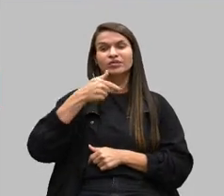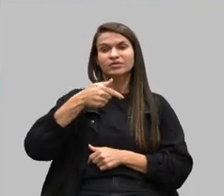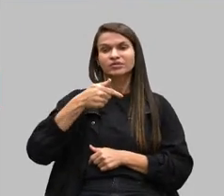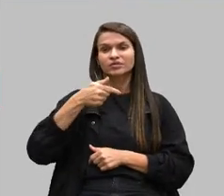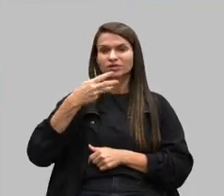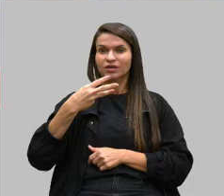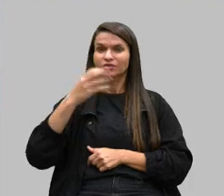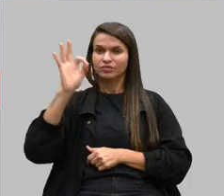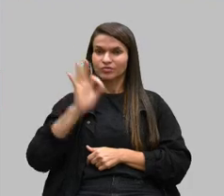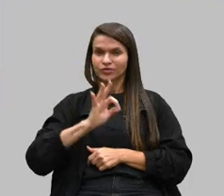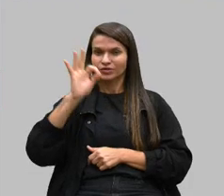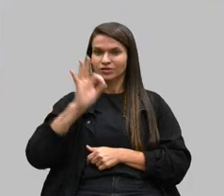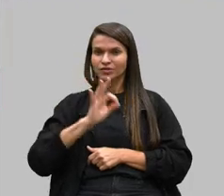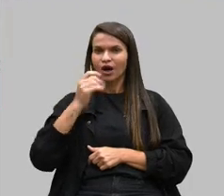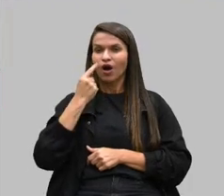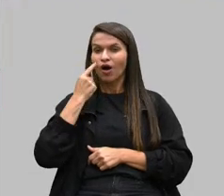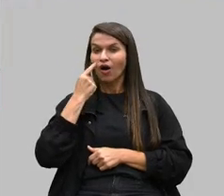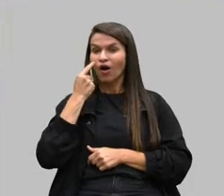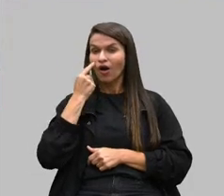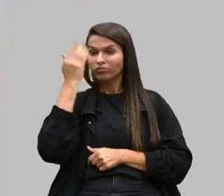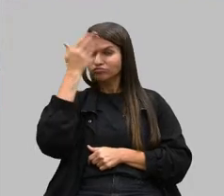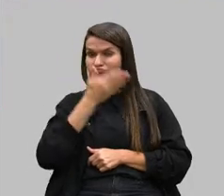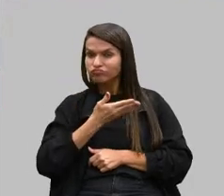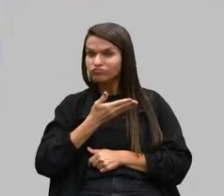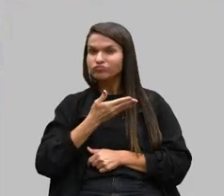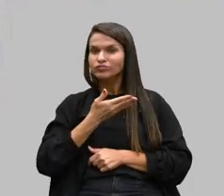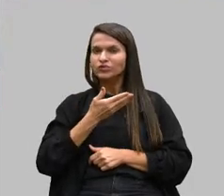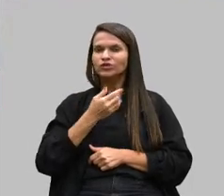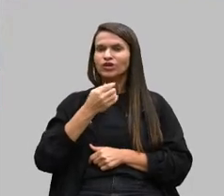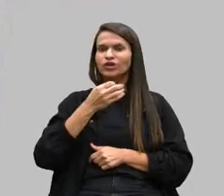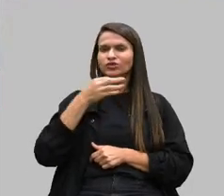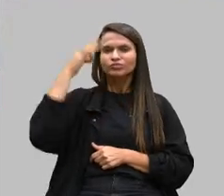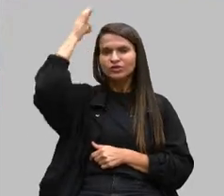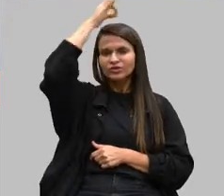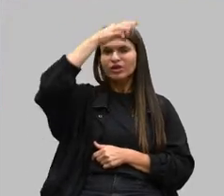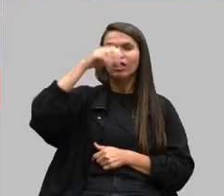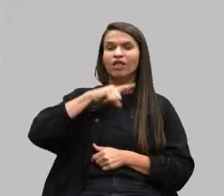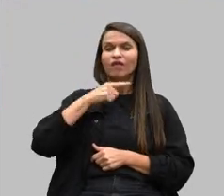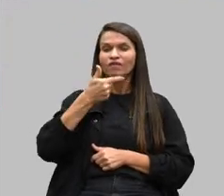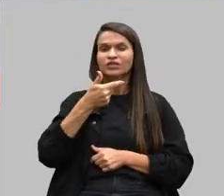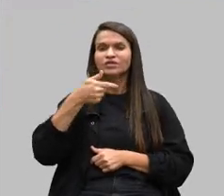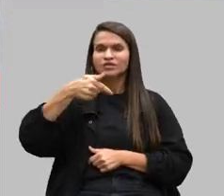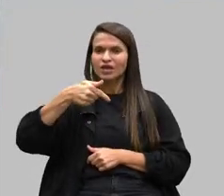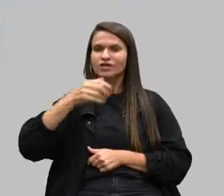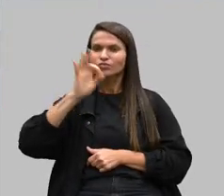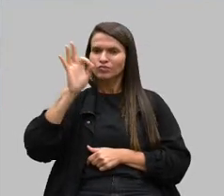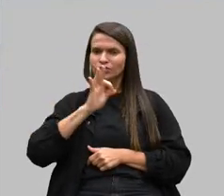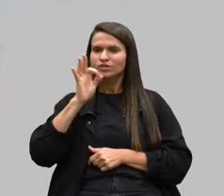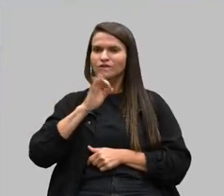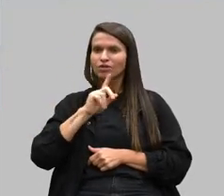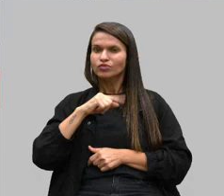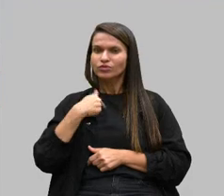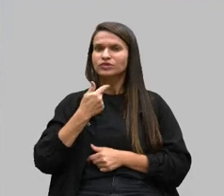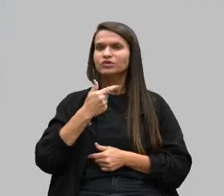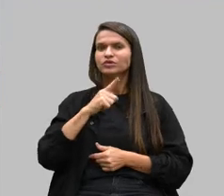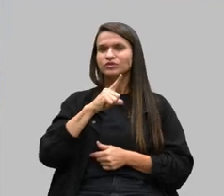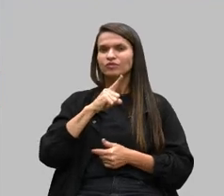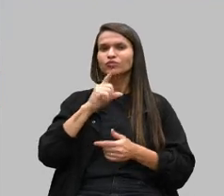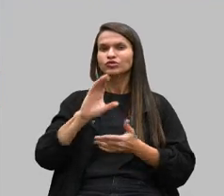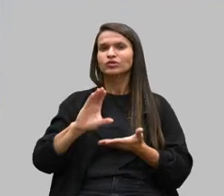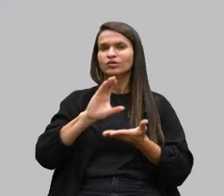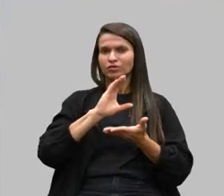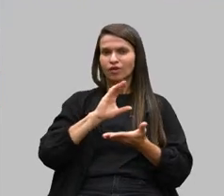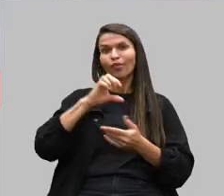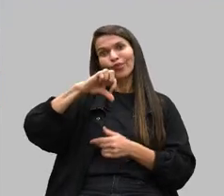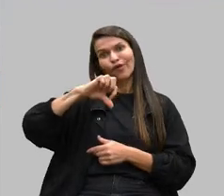3% olha para vocês verem Espírito Santo tem 27 olha quanto que nós tivemos de recursos